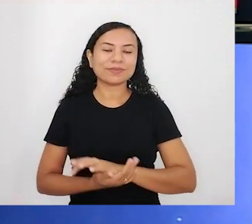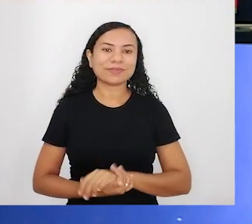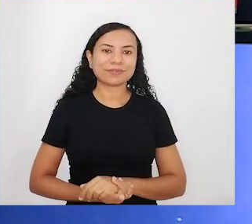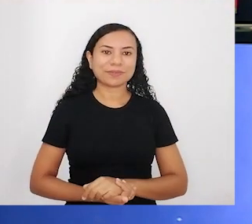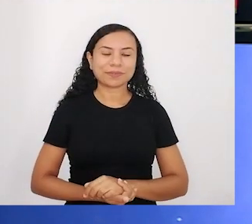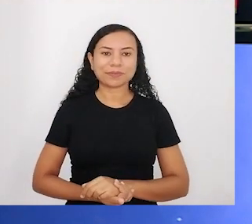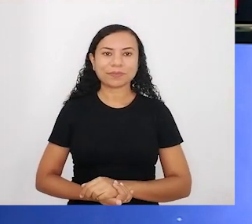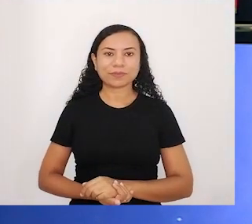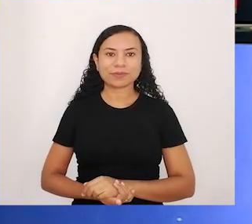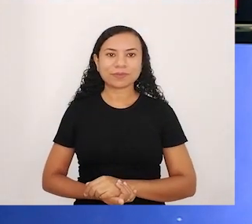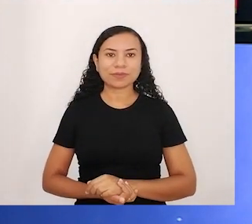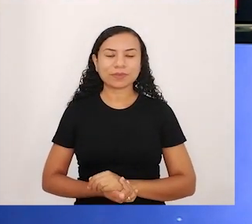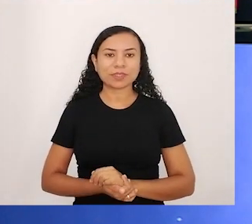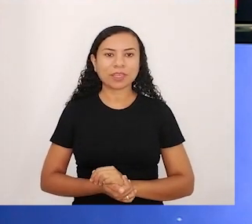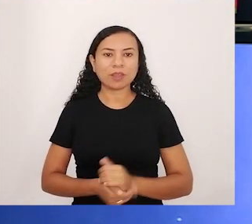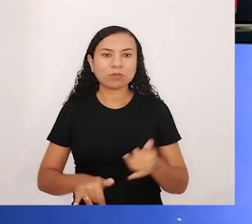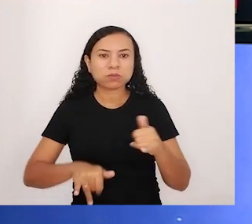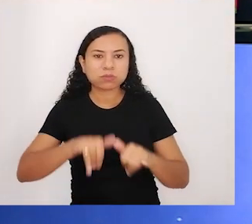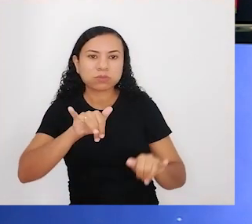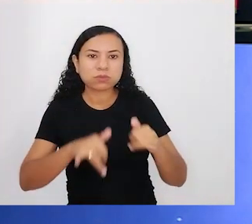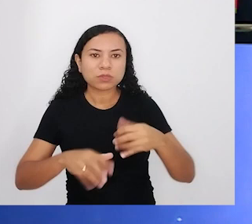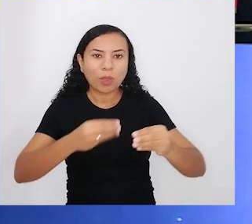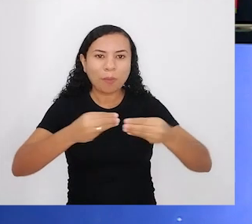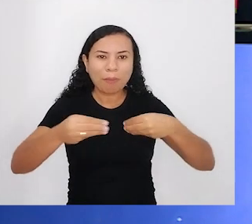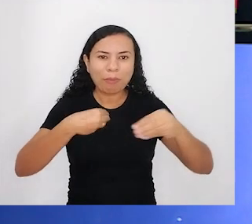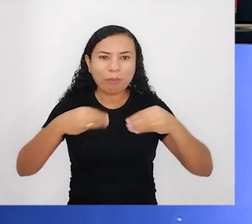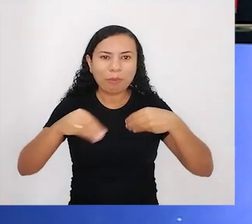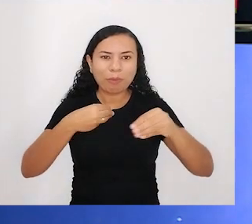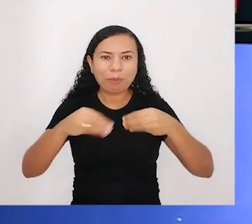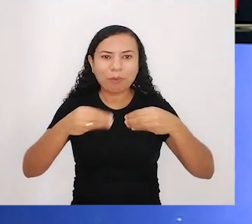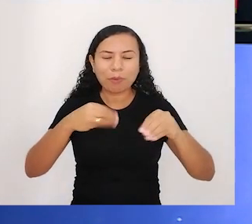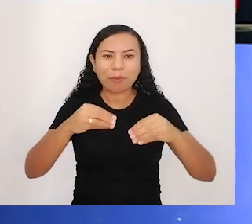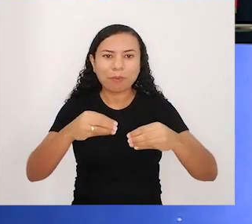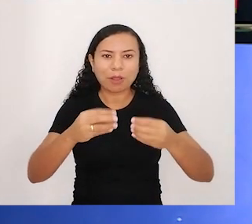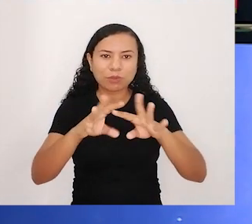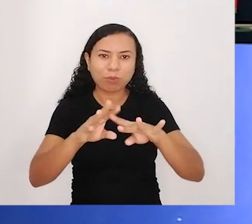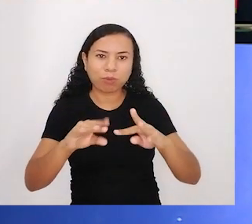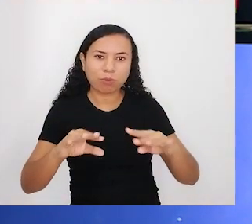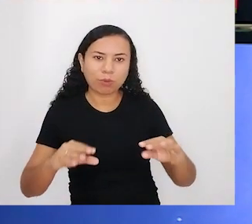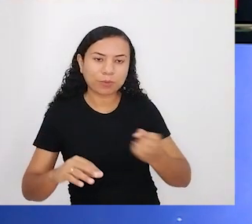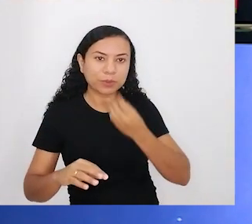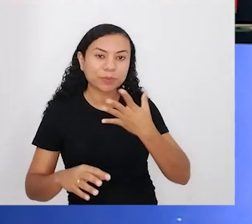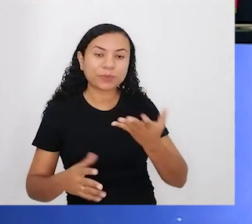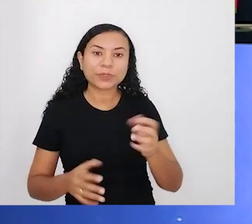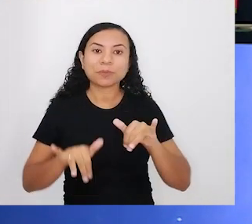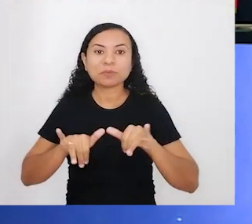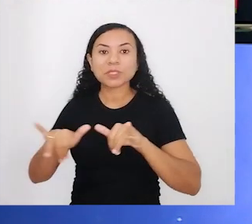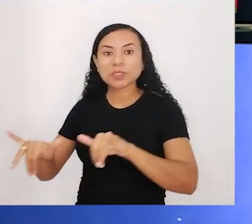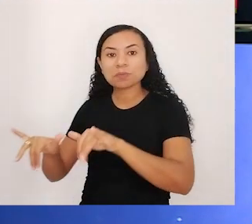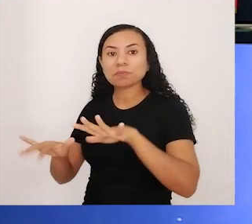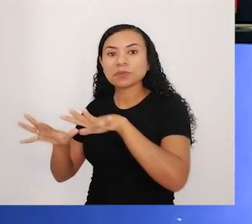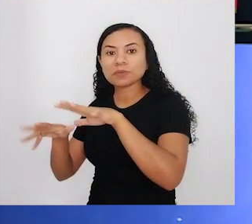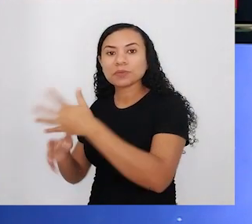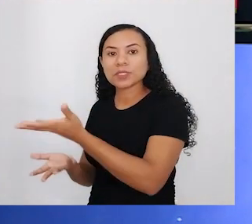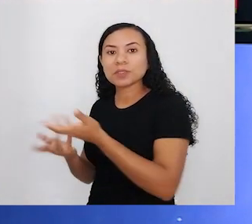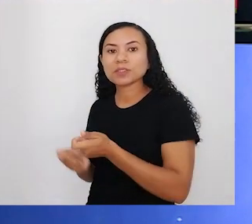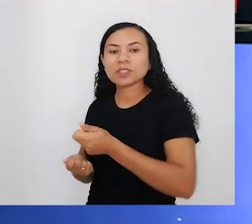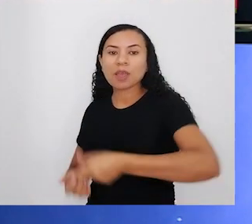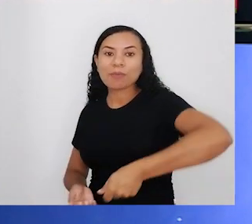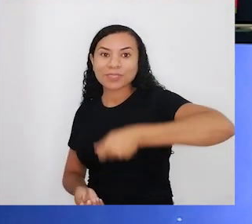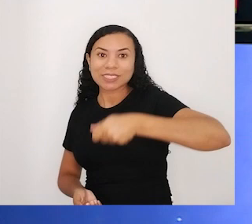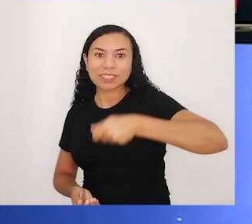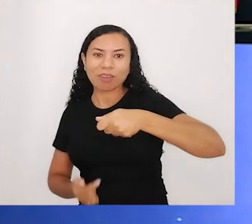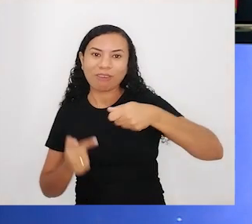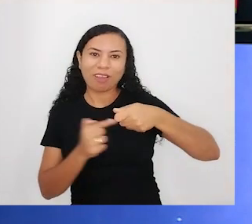Produção de plástico biodegradável. Quando você vai no mercado, quantas sacolinhas que nós recebemos? As sacolinhas demoram muitos anos